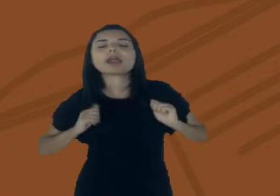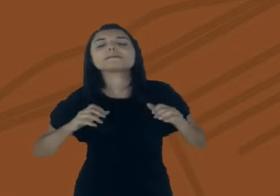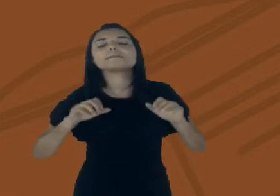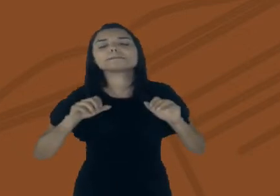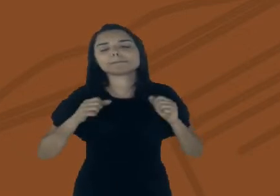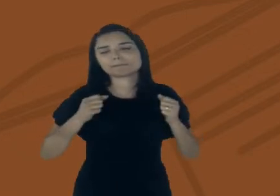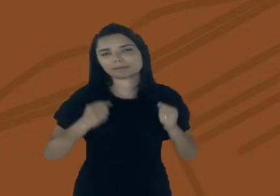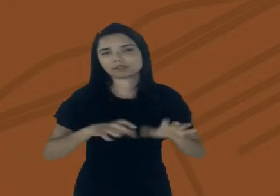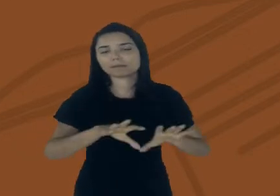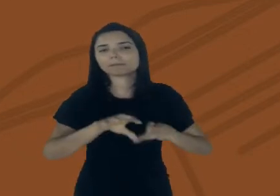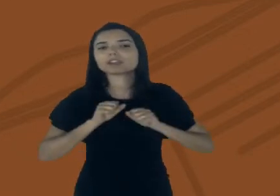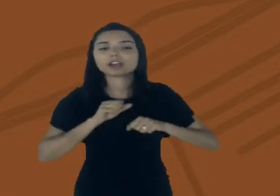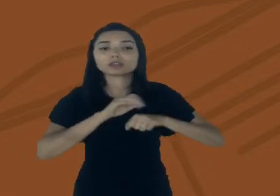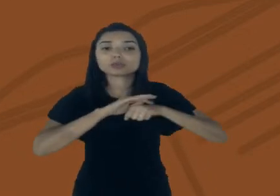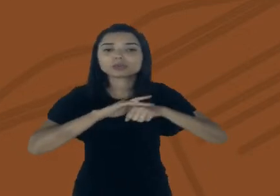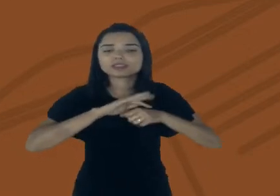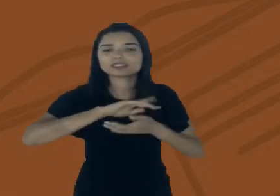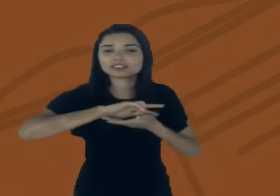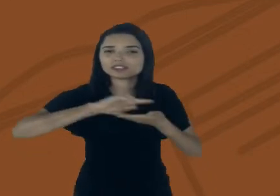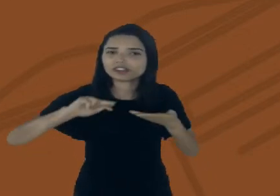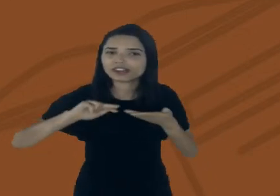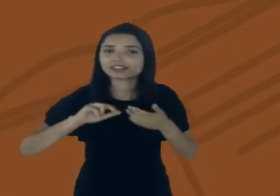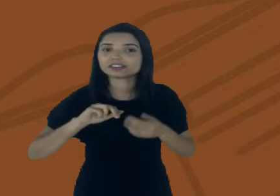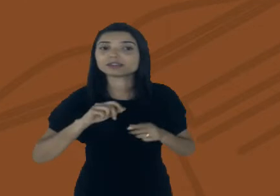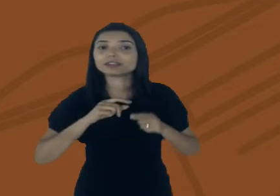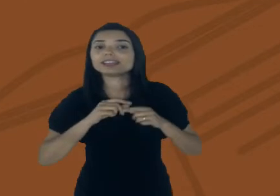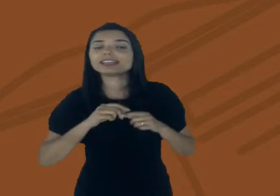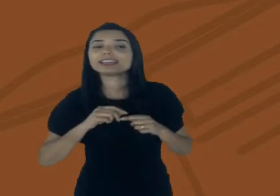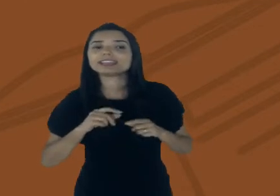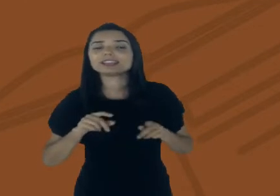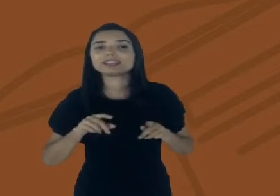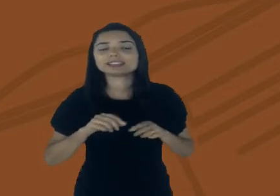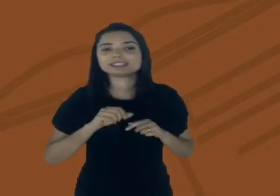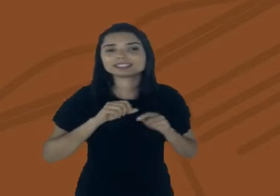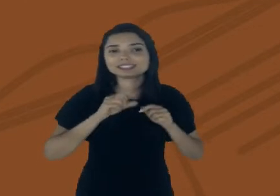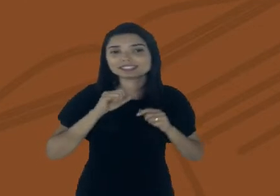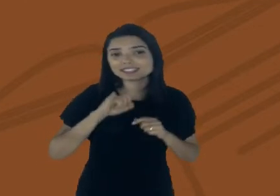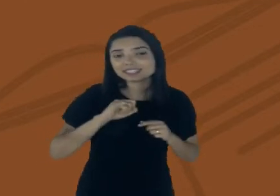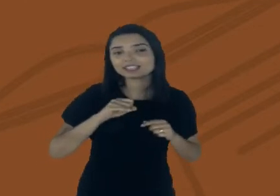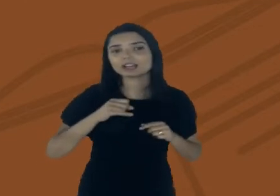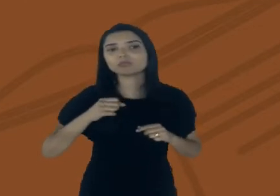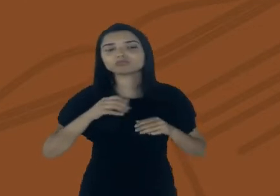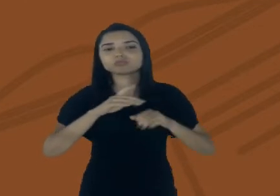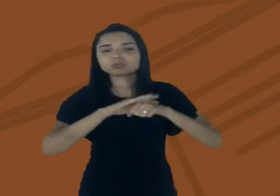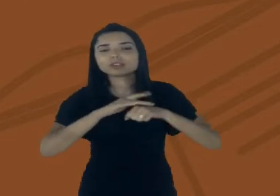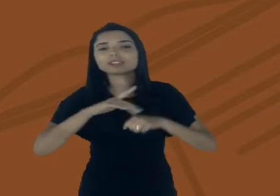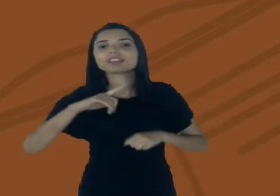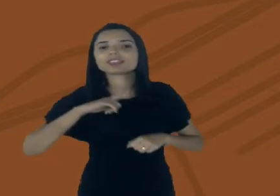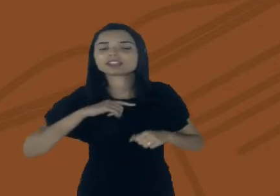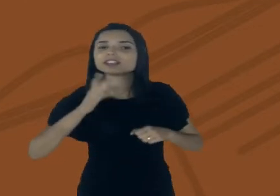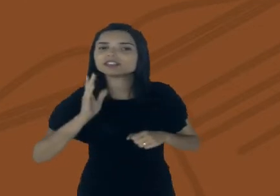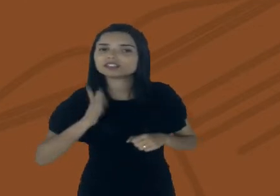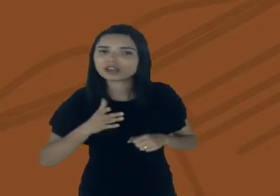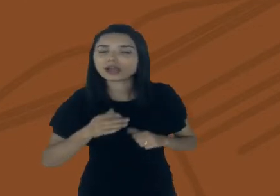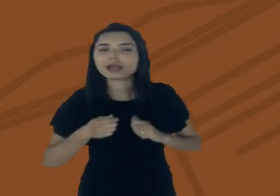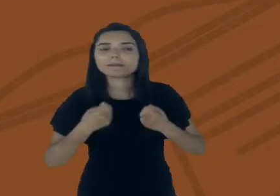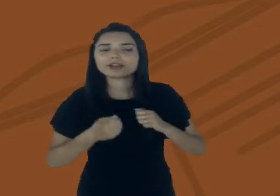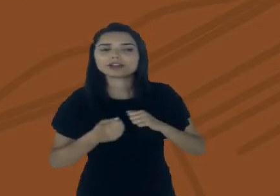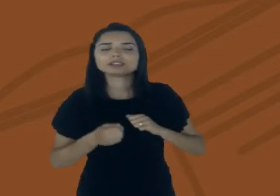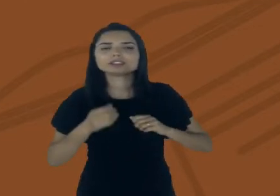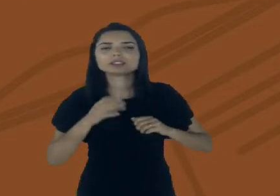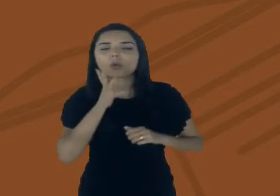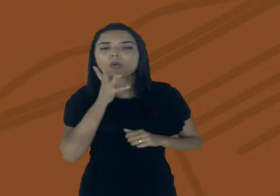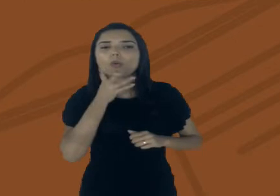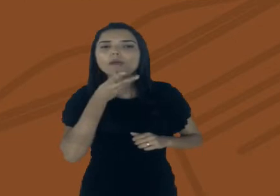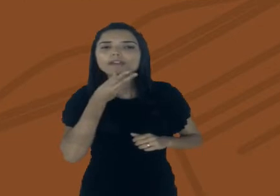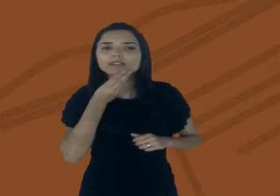às doenças. E para as pessoas que já têm esse tipo de doença, é importante isso, a gente ter o conhecimento sobre isso, certo? E também